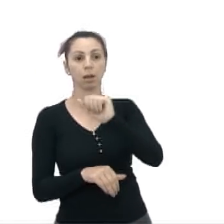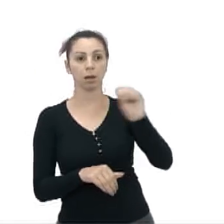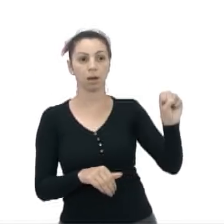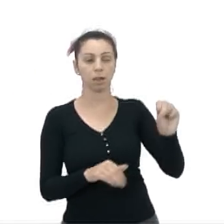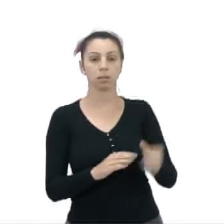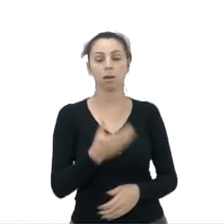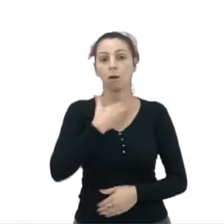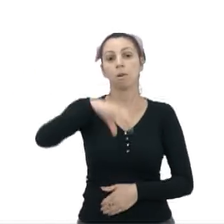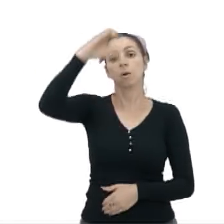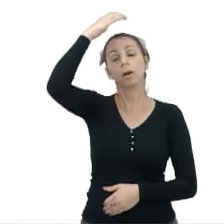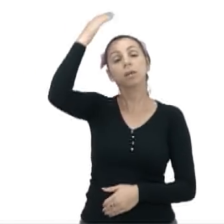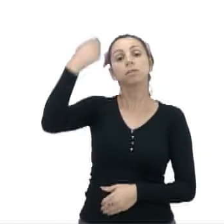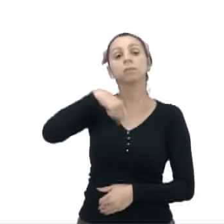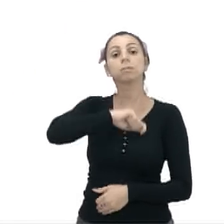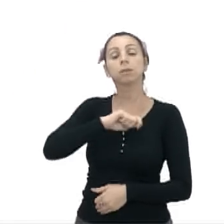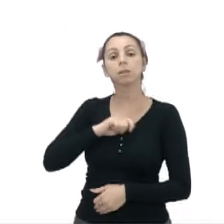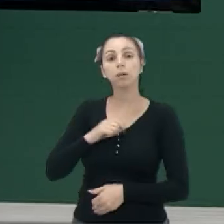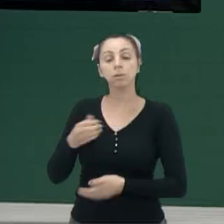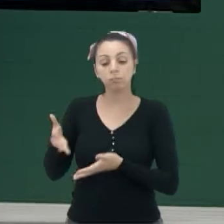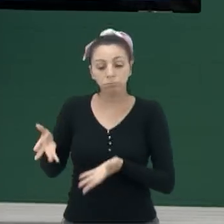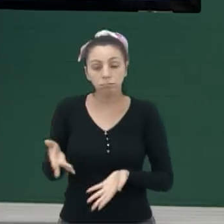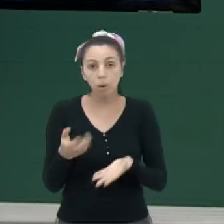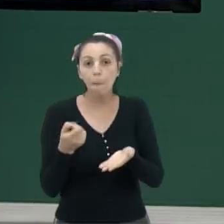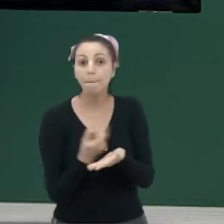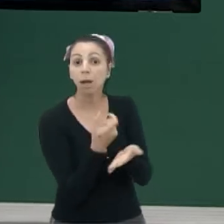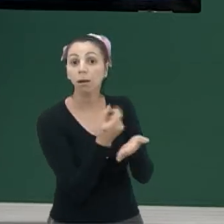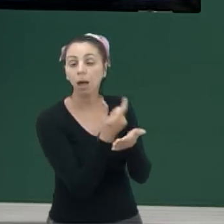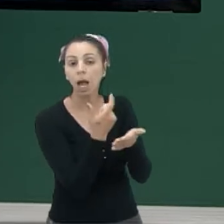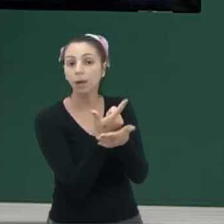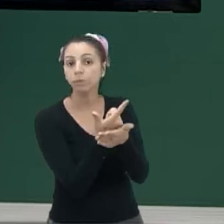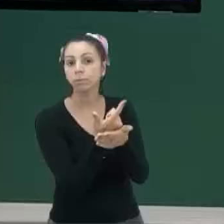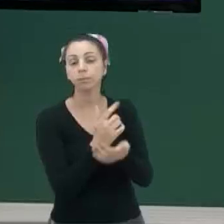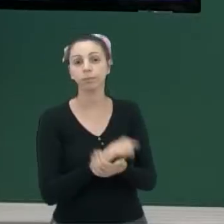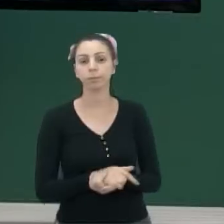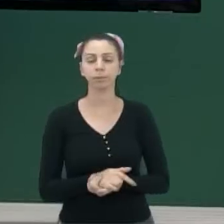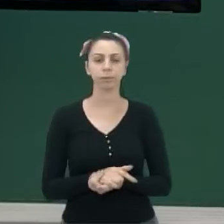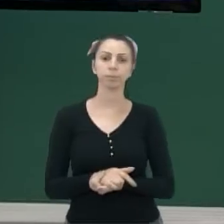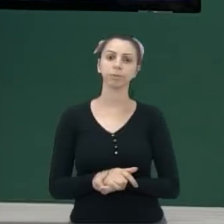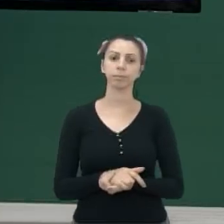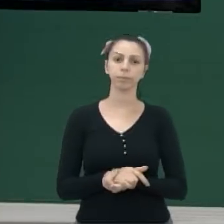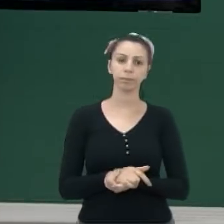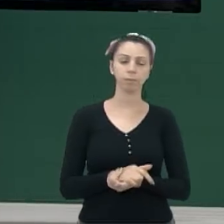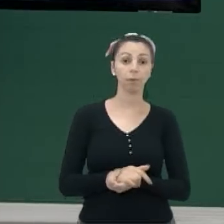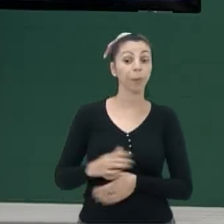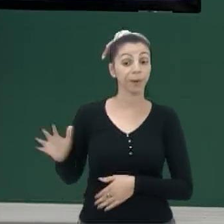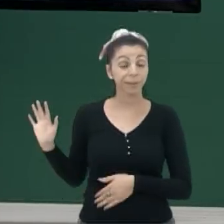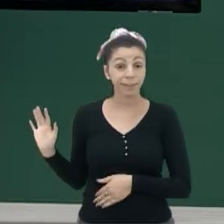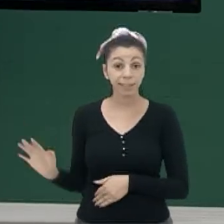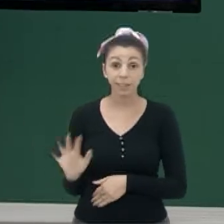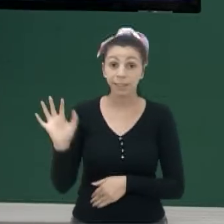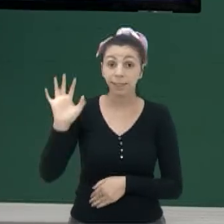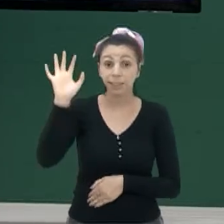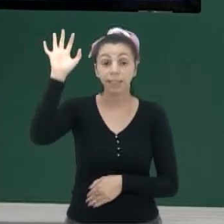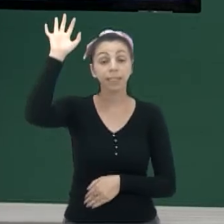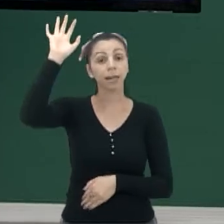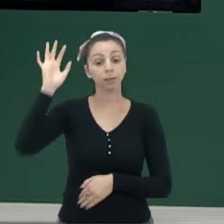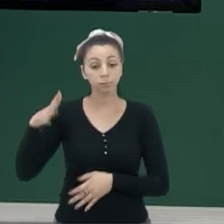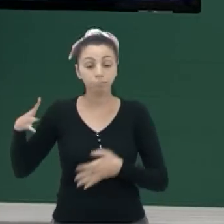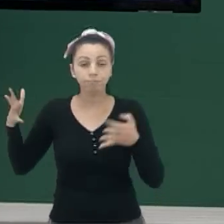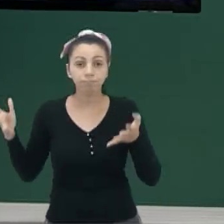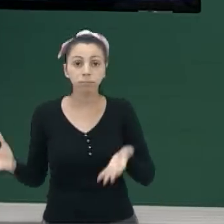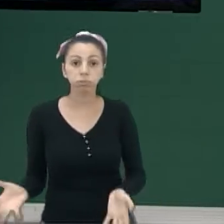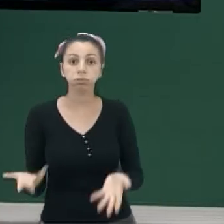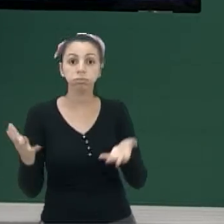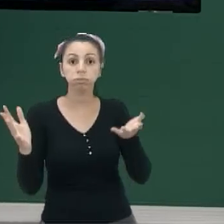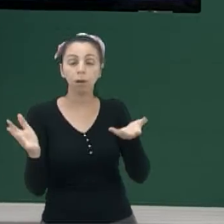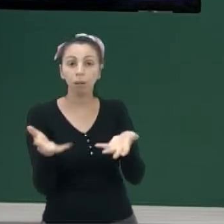espanhóis financiaram essa audaciosa aventura. Como eu falei para vocês, era extremamente caro para patrocinar